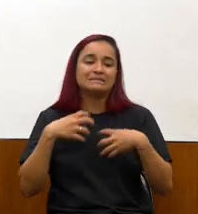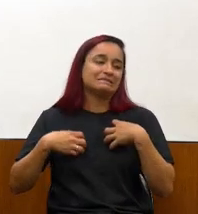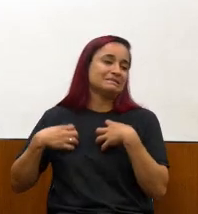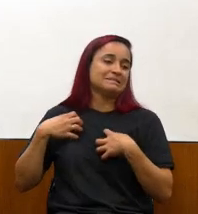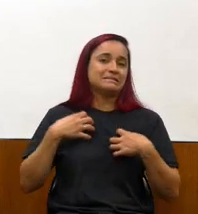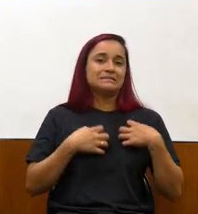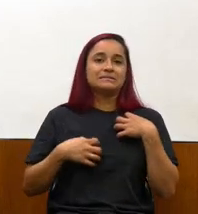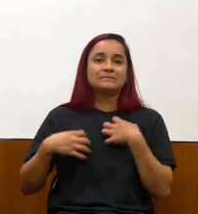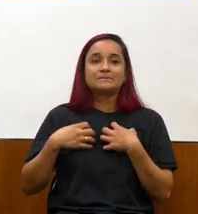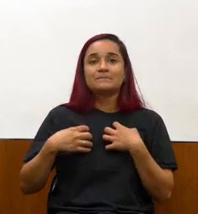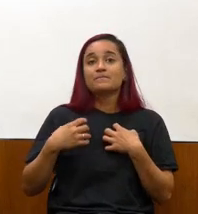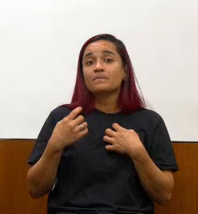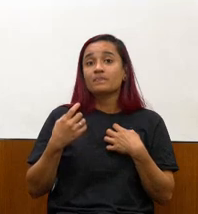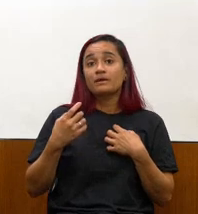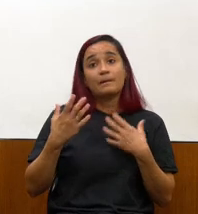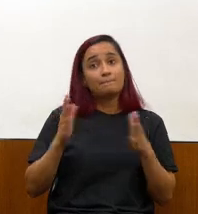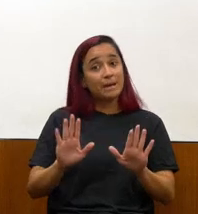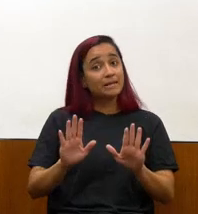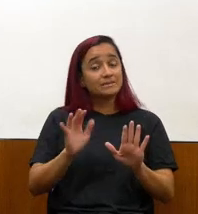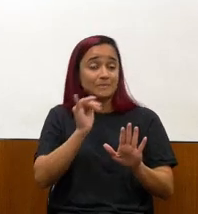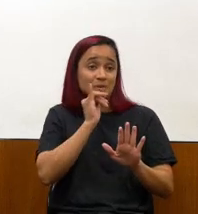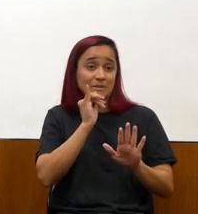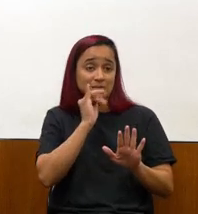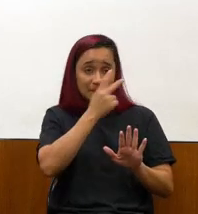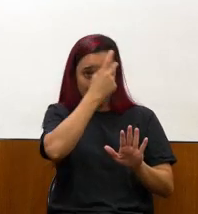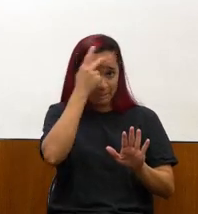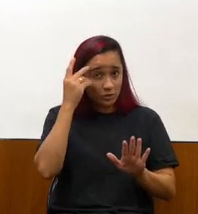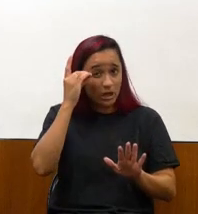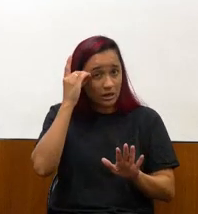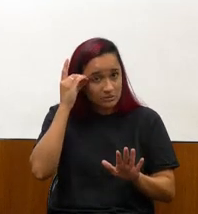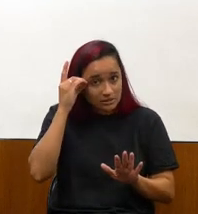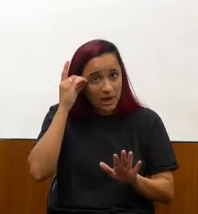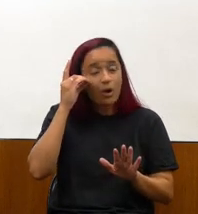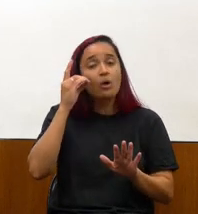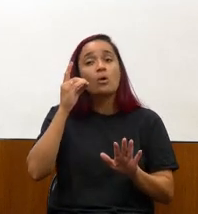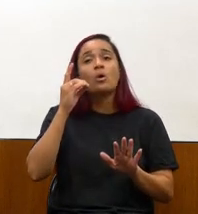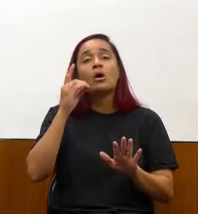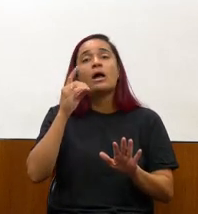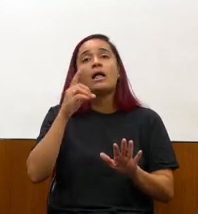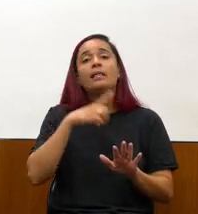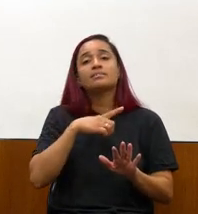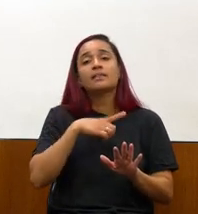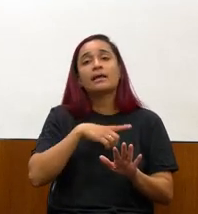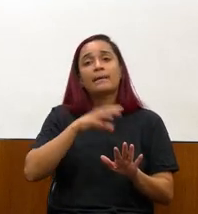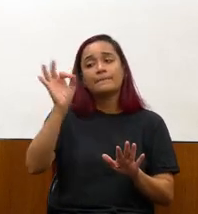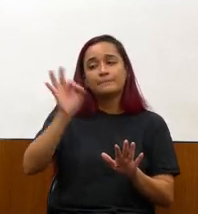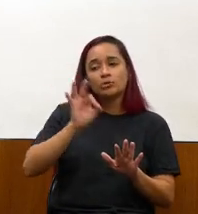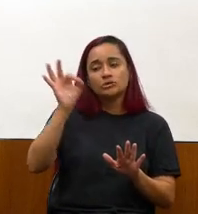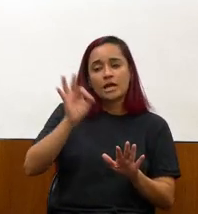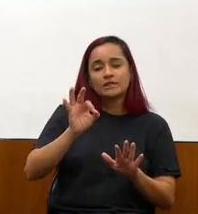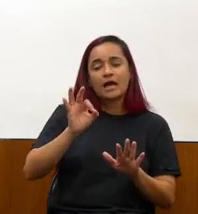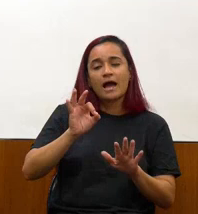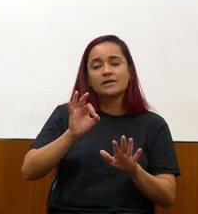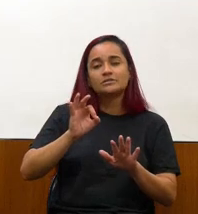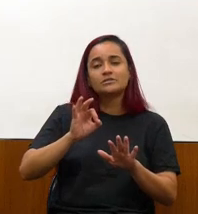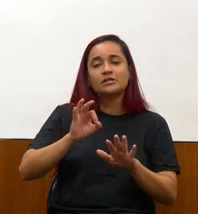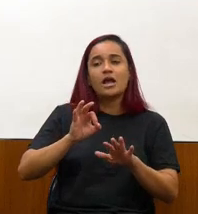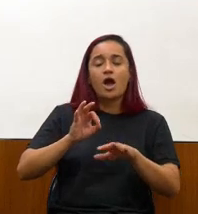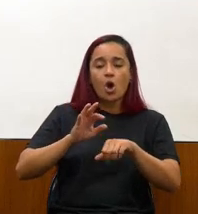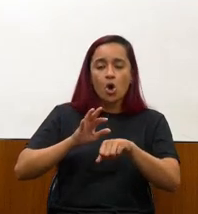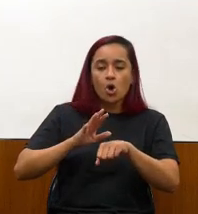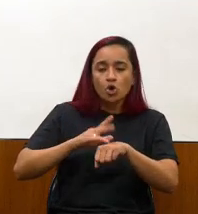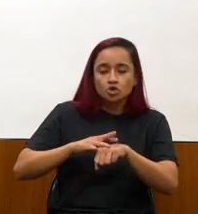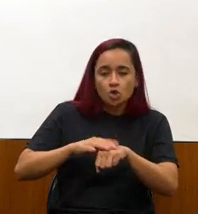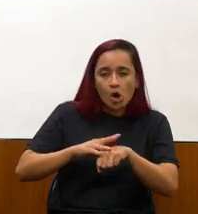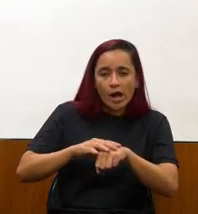com síndrome de Down, a taxa de síndrome de Parkinson e de Alzheimer